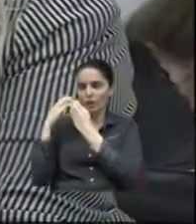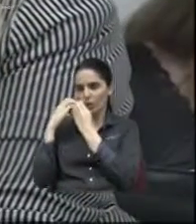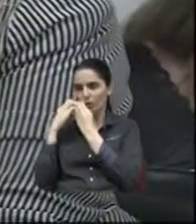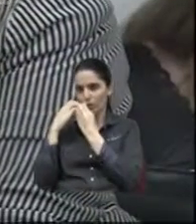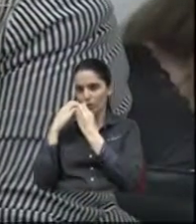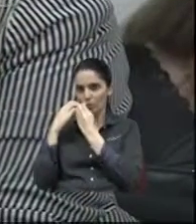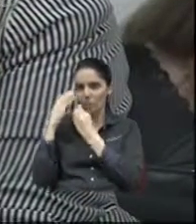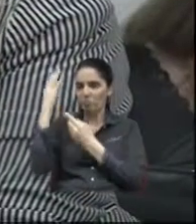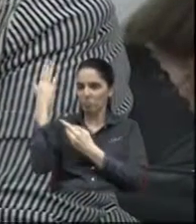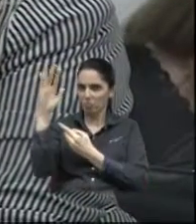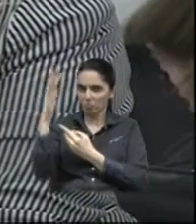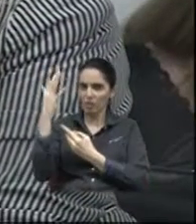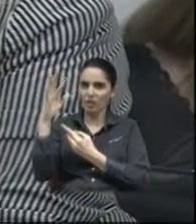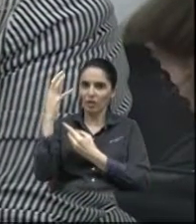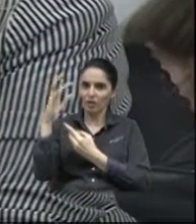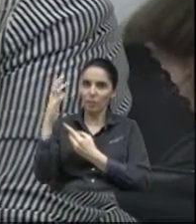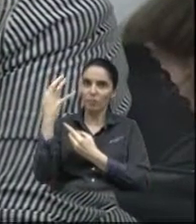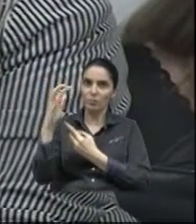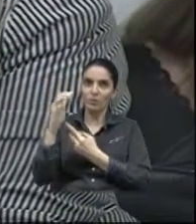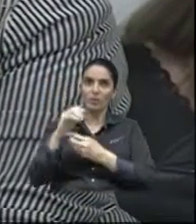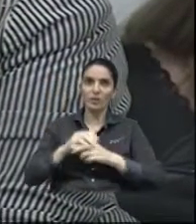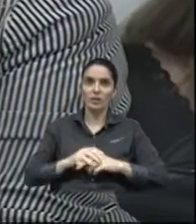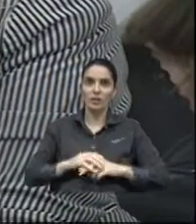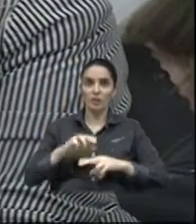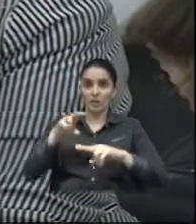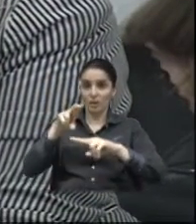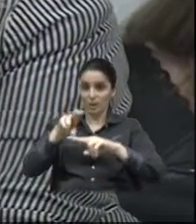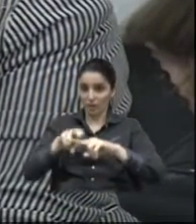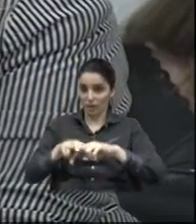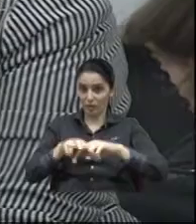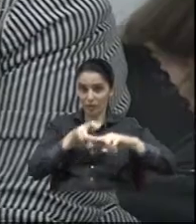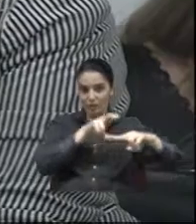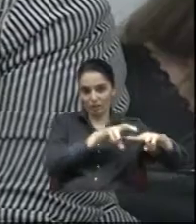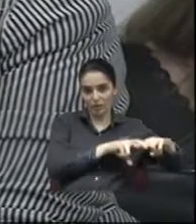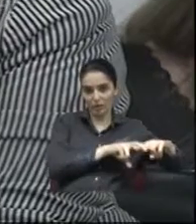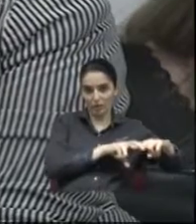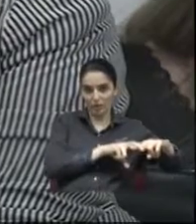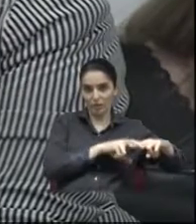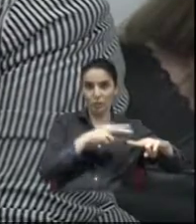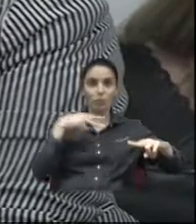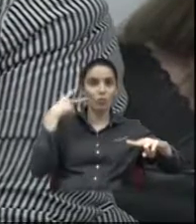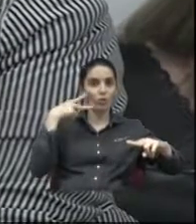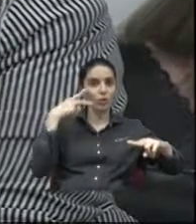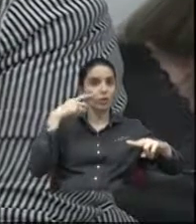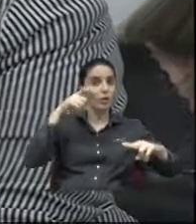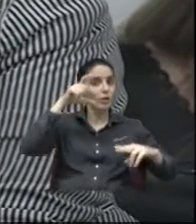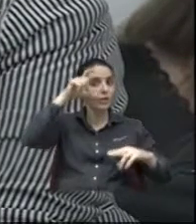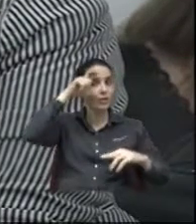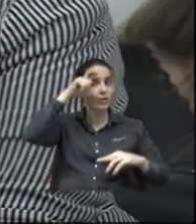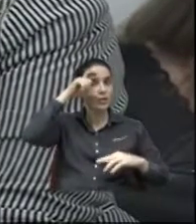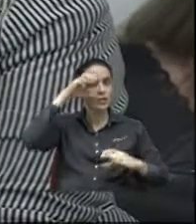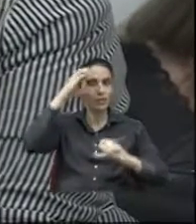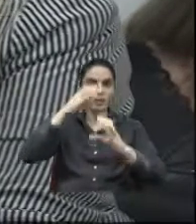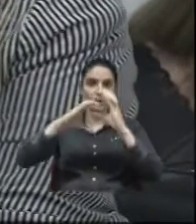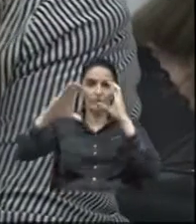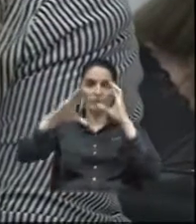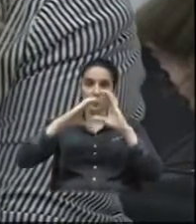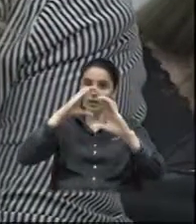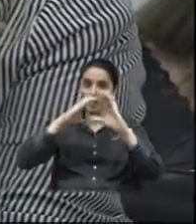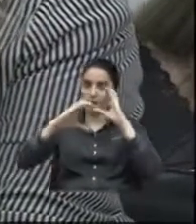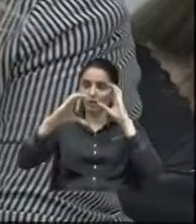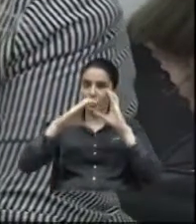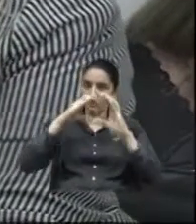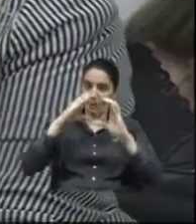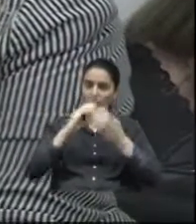Dolanche. E aqui nessa cadeira sentava um vereador, Farid Zaine, que cantava aquela musiquinha que eu não vou